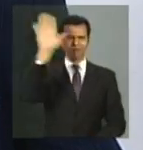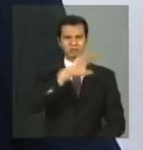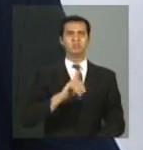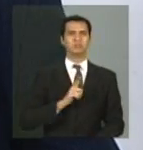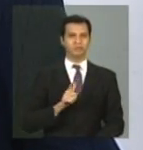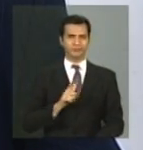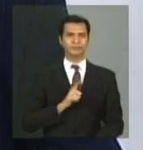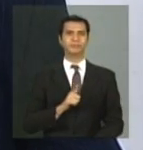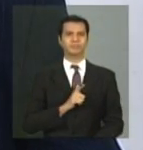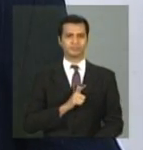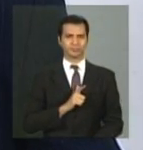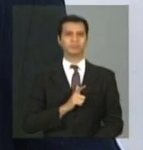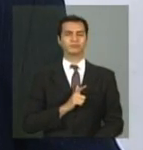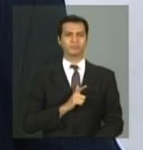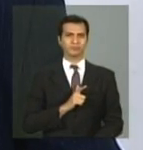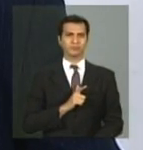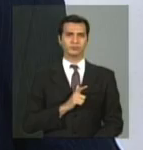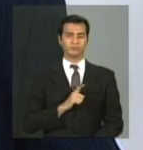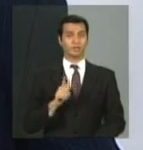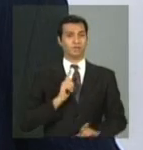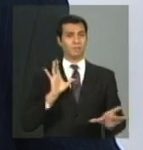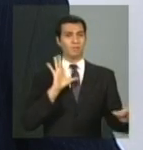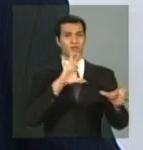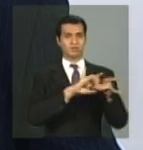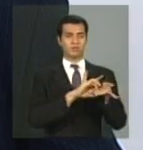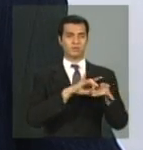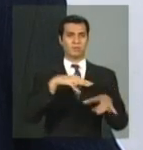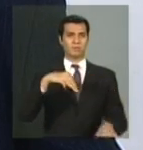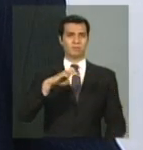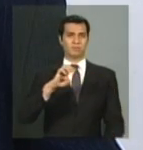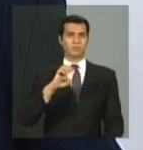das parcerias que existem com o MEC é que a gente,